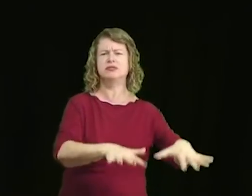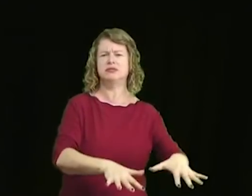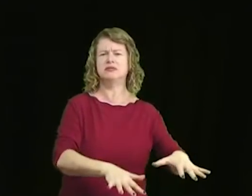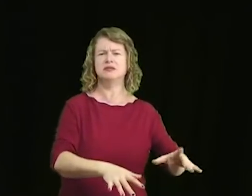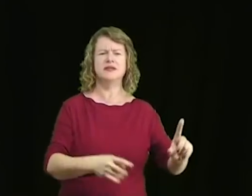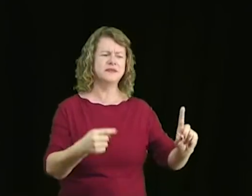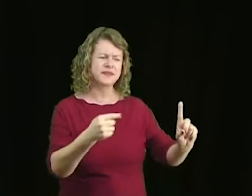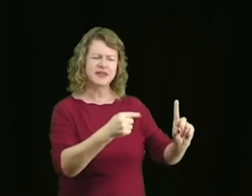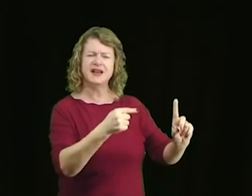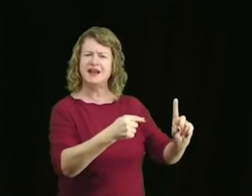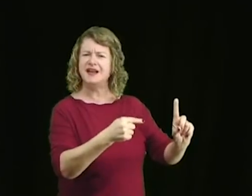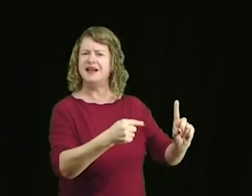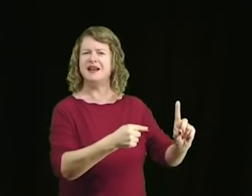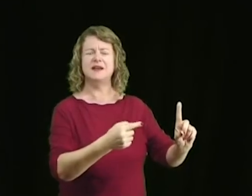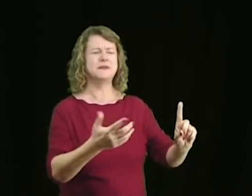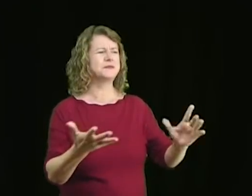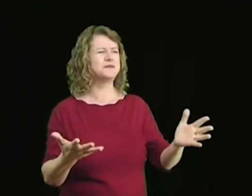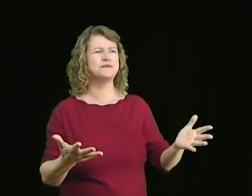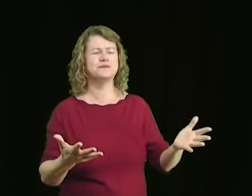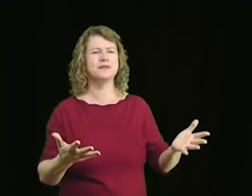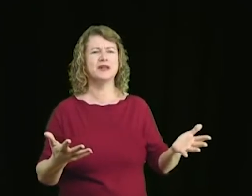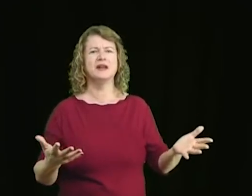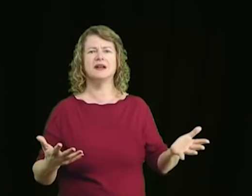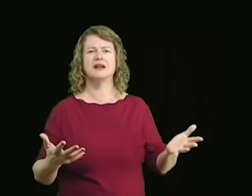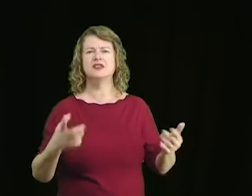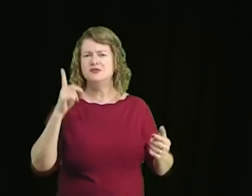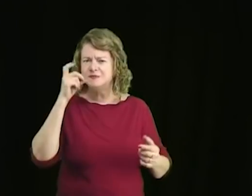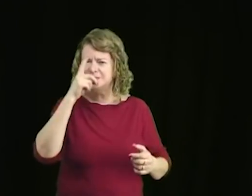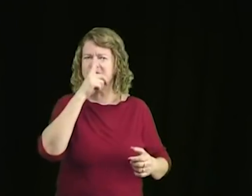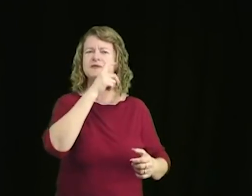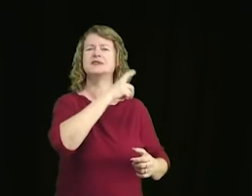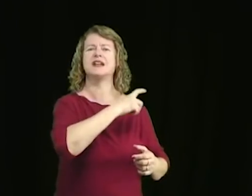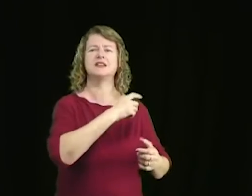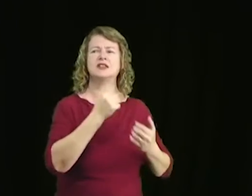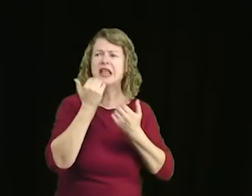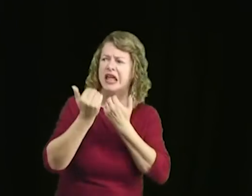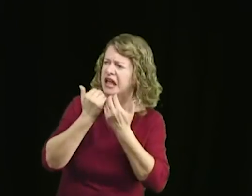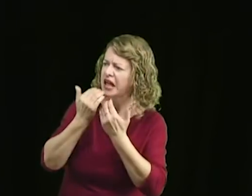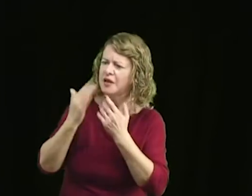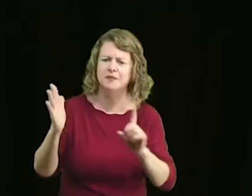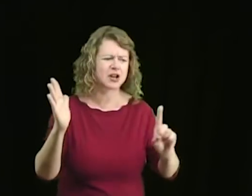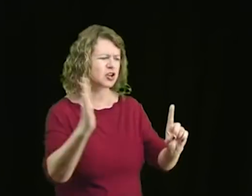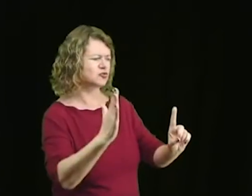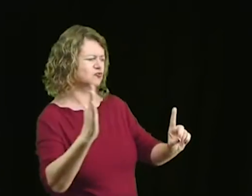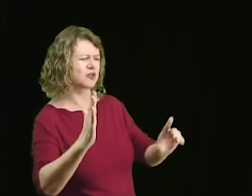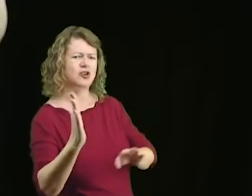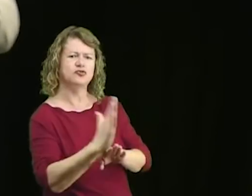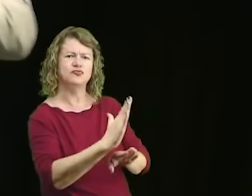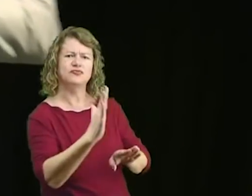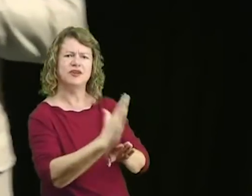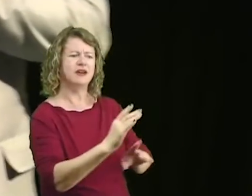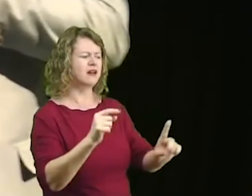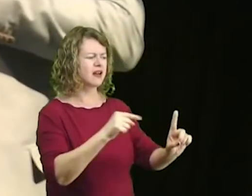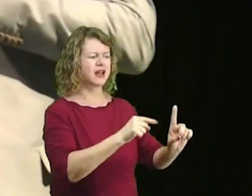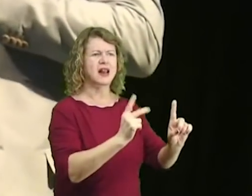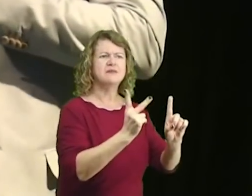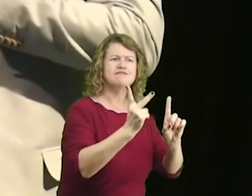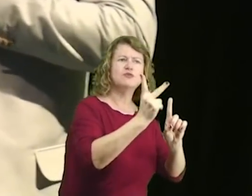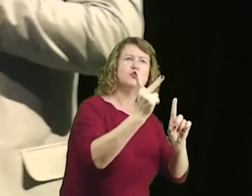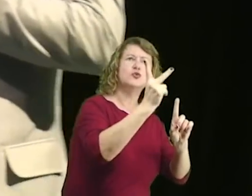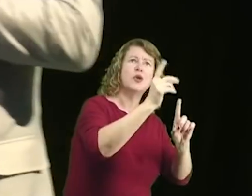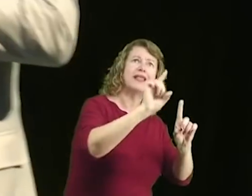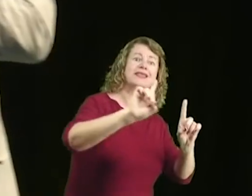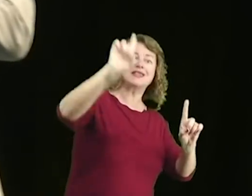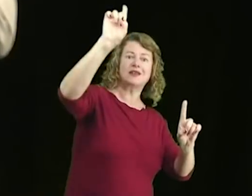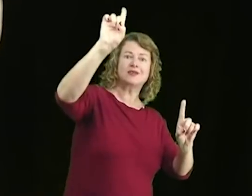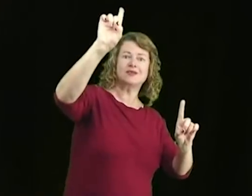que ela não conta com ninguém para ajudá-la, ela vai buscar em Deus um socorro,